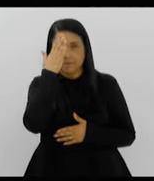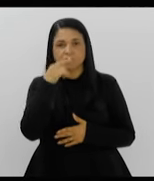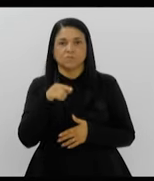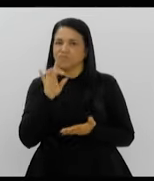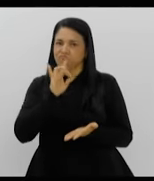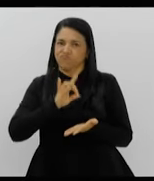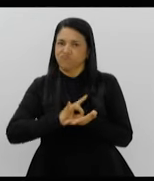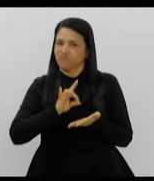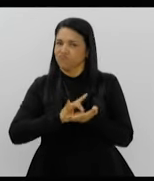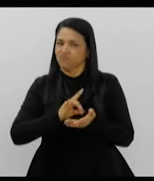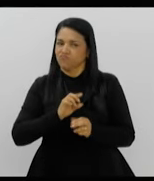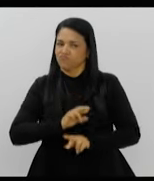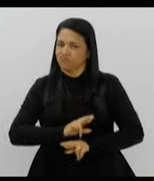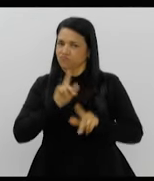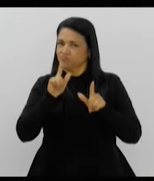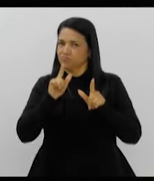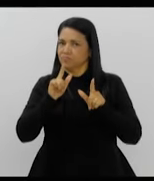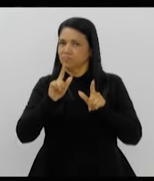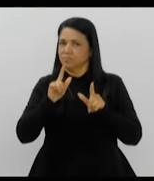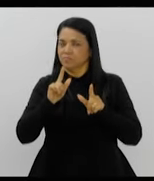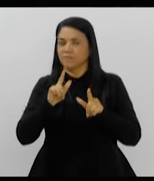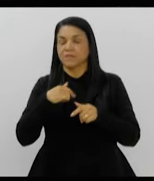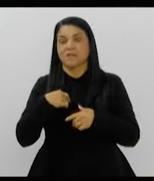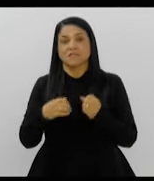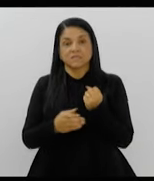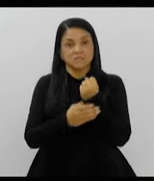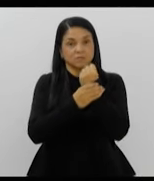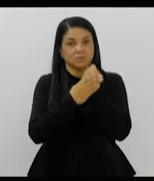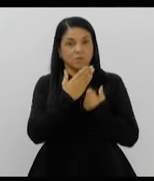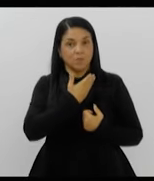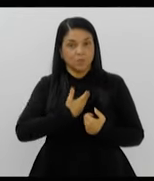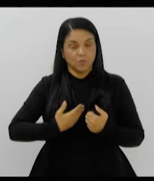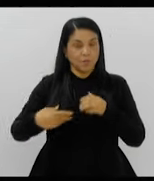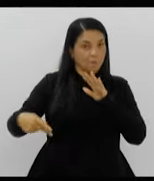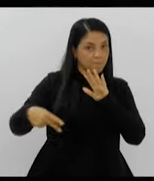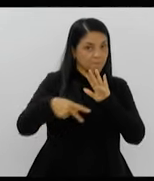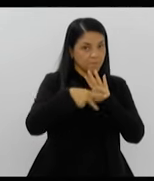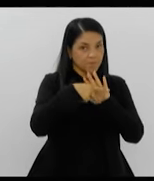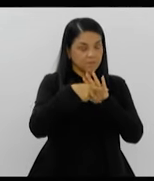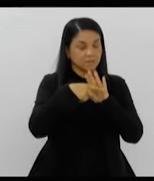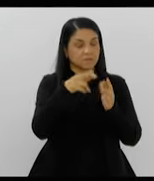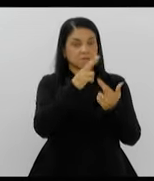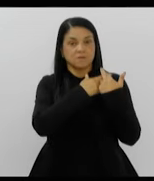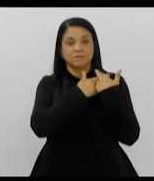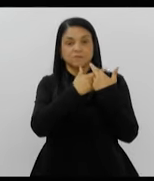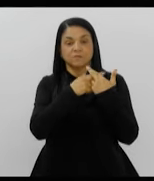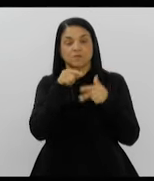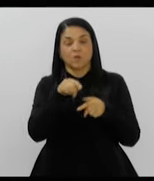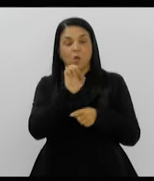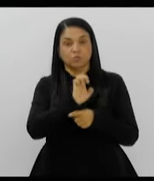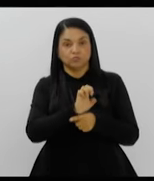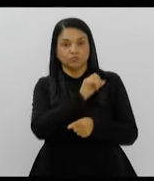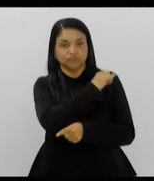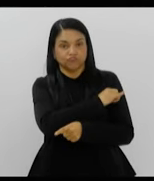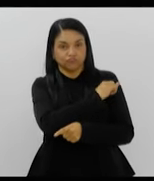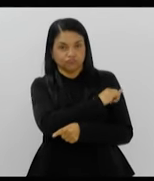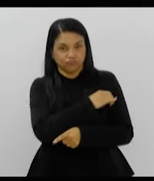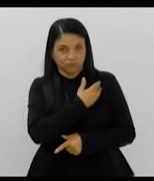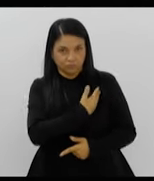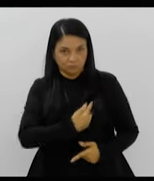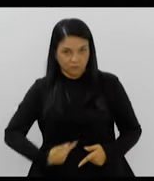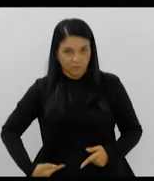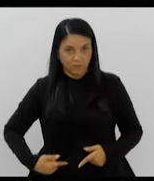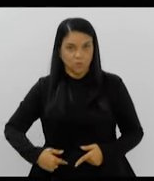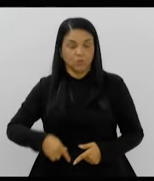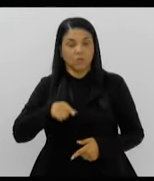é verdade. As forças de segurança pública são competências do Estado, do governador do Estado. É ele